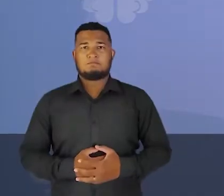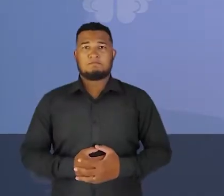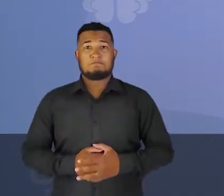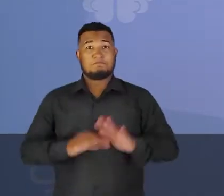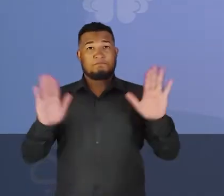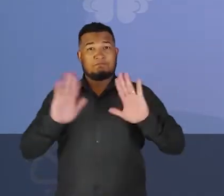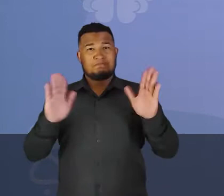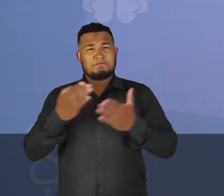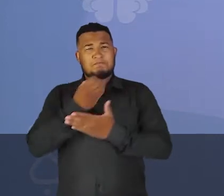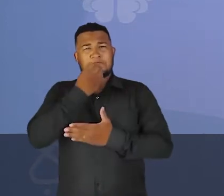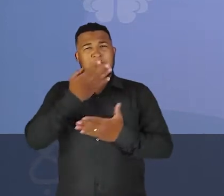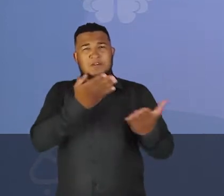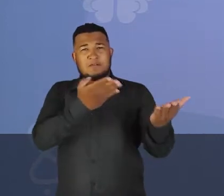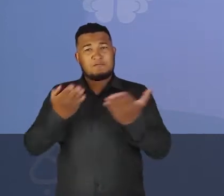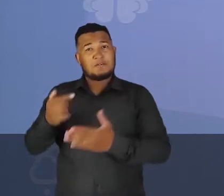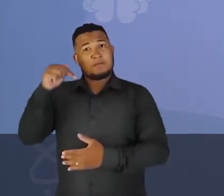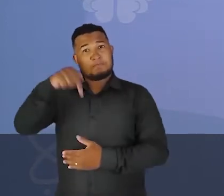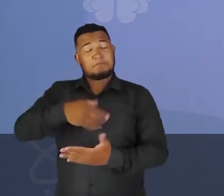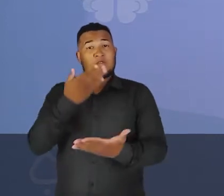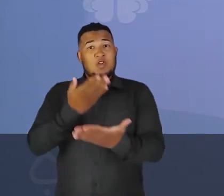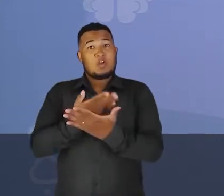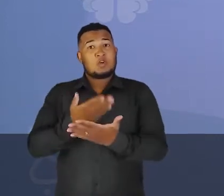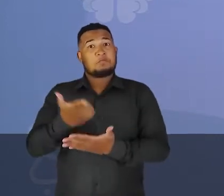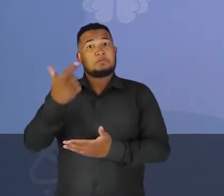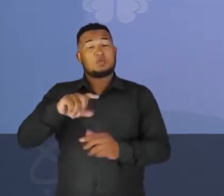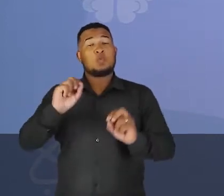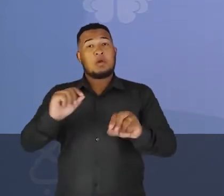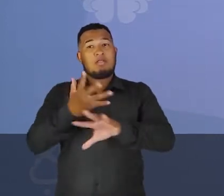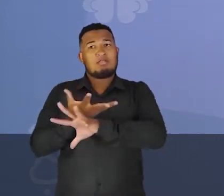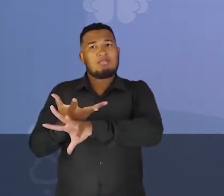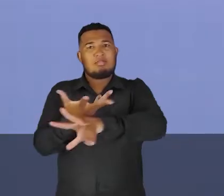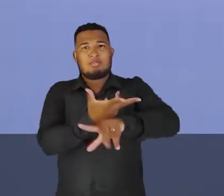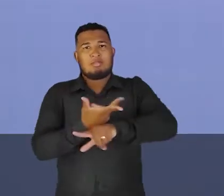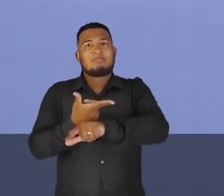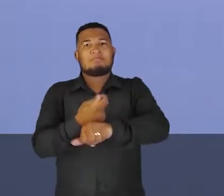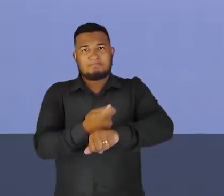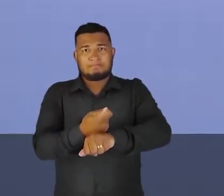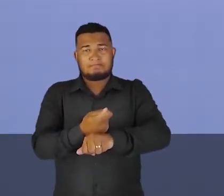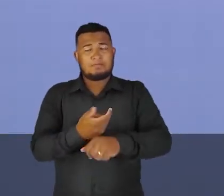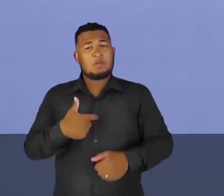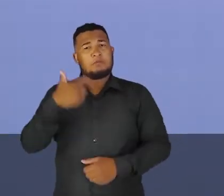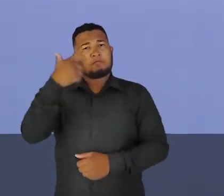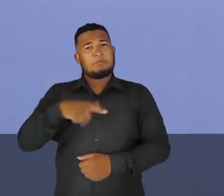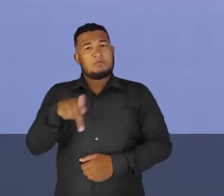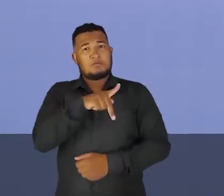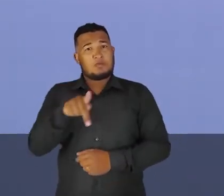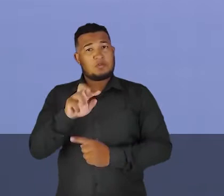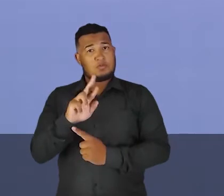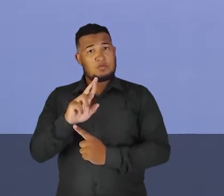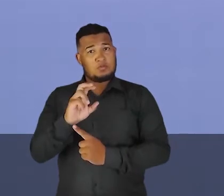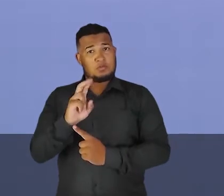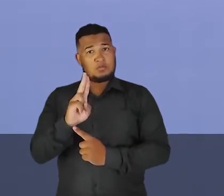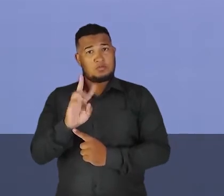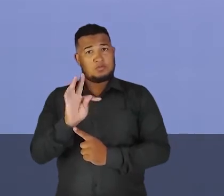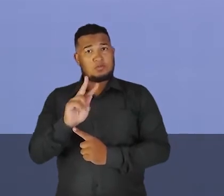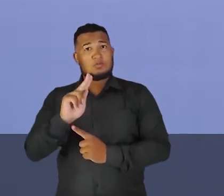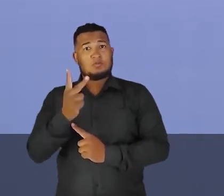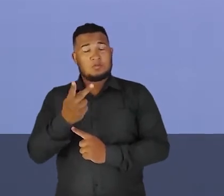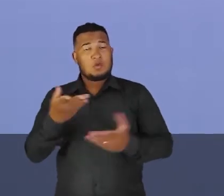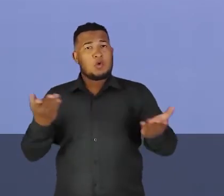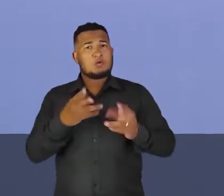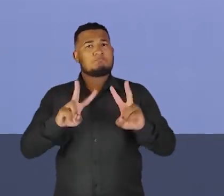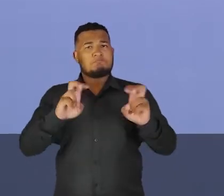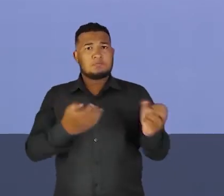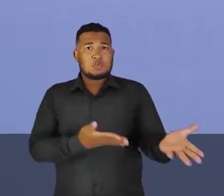Olá, sejam todos muito bem-vindos e bem-vindas a mais uma aula dos temas integradores em educação. Eu sou a professora Ruth. Nós vamos falar hoje sobre juventude